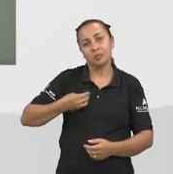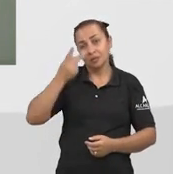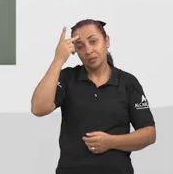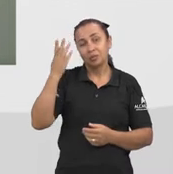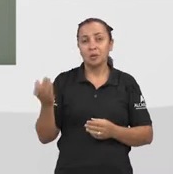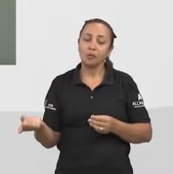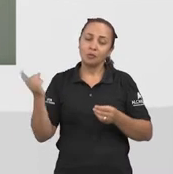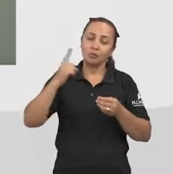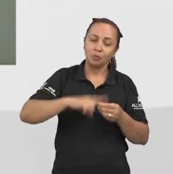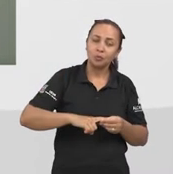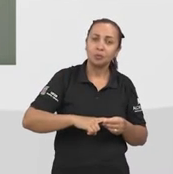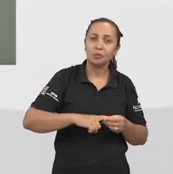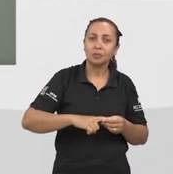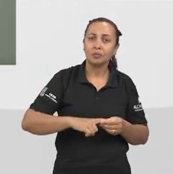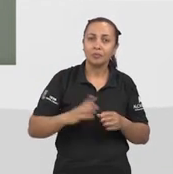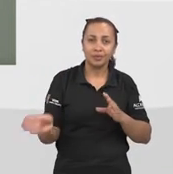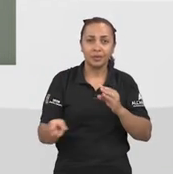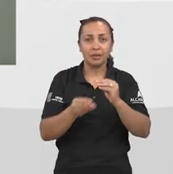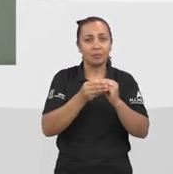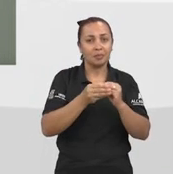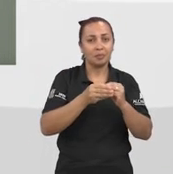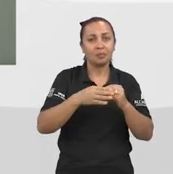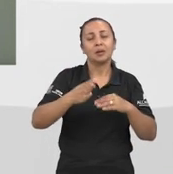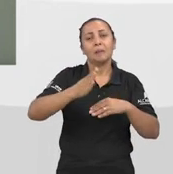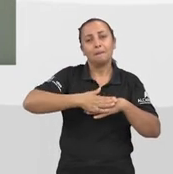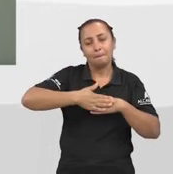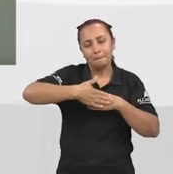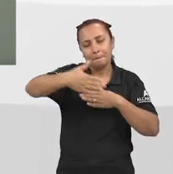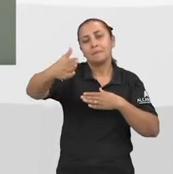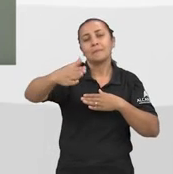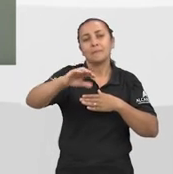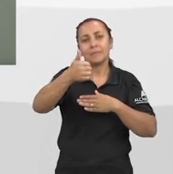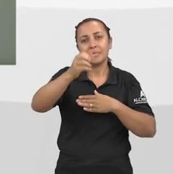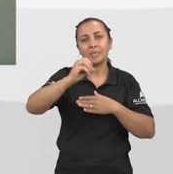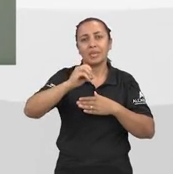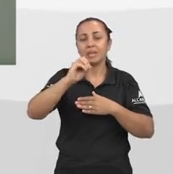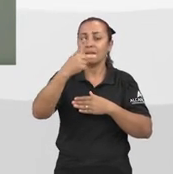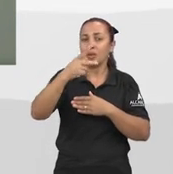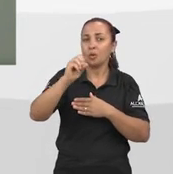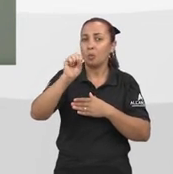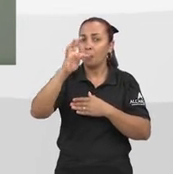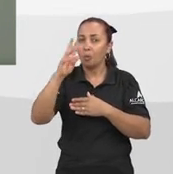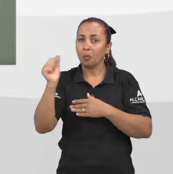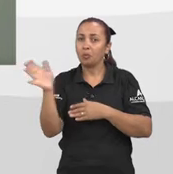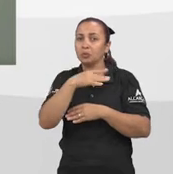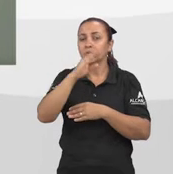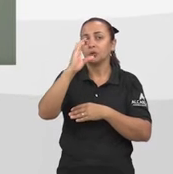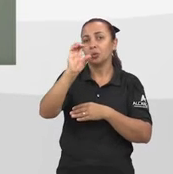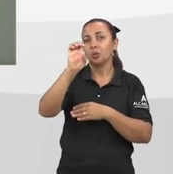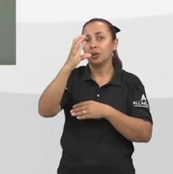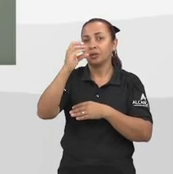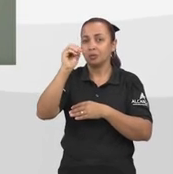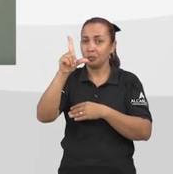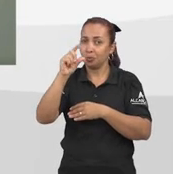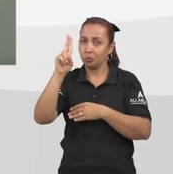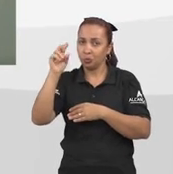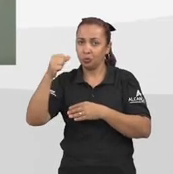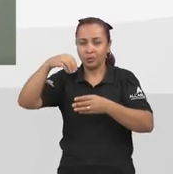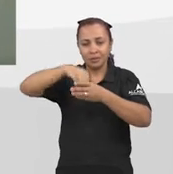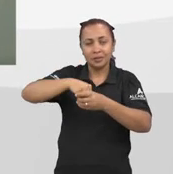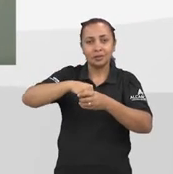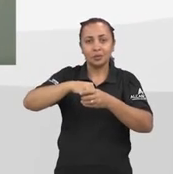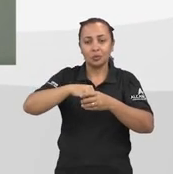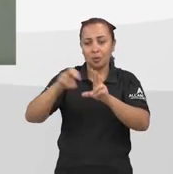retomar né E poder implementar e três postes do ecoluz dentro do campus da